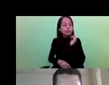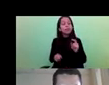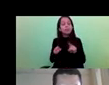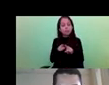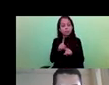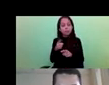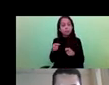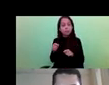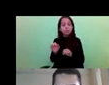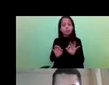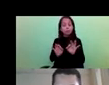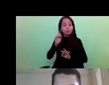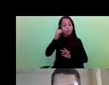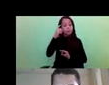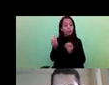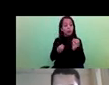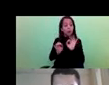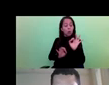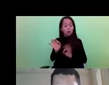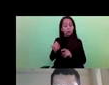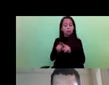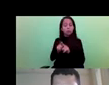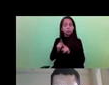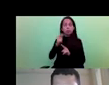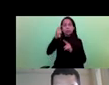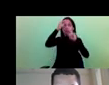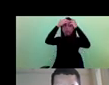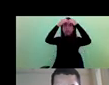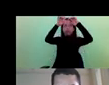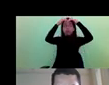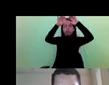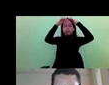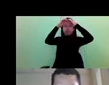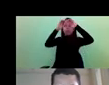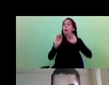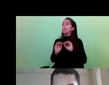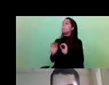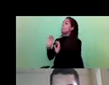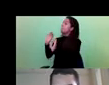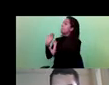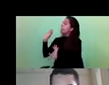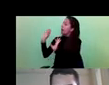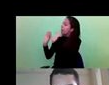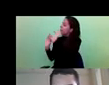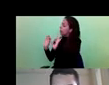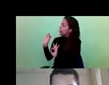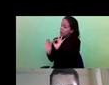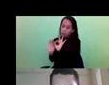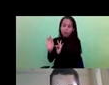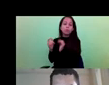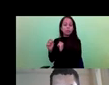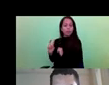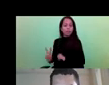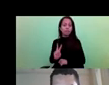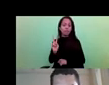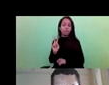valorizar a organização e o planejamento, né, em desvalorização, por exemplo,